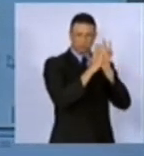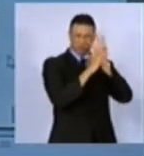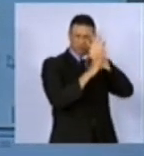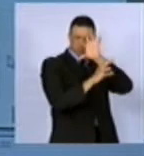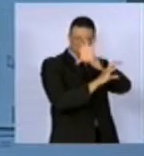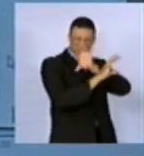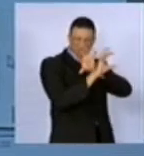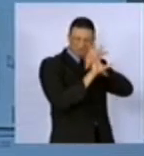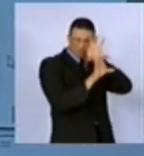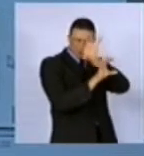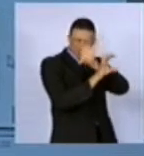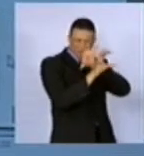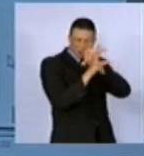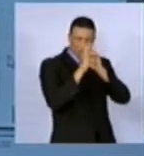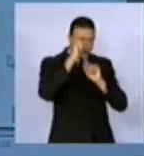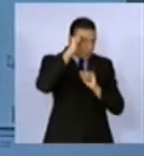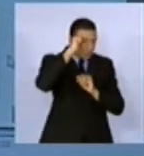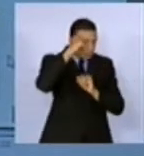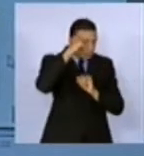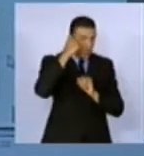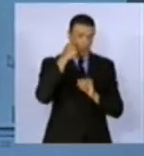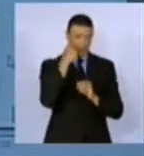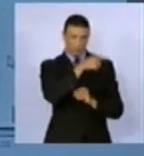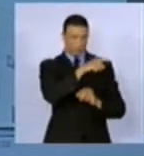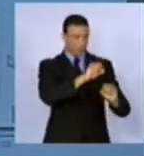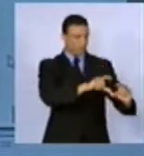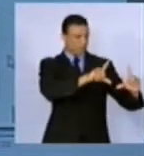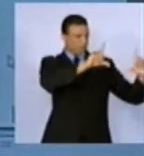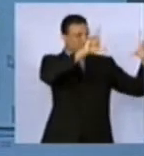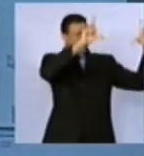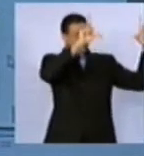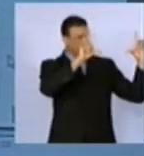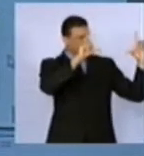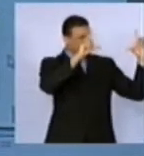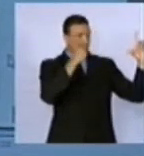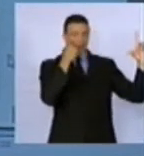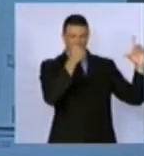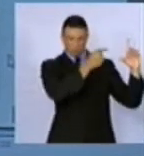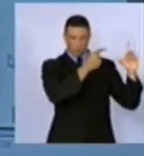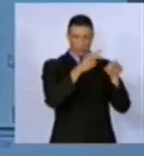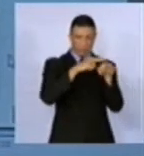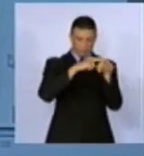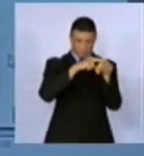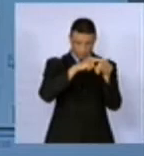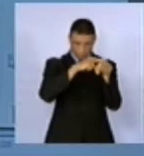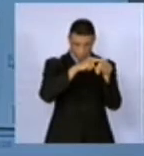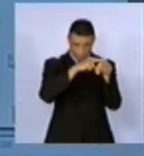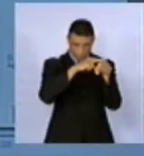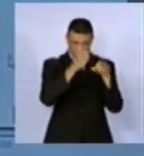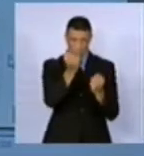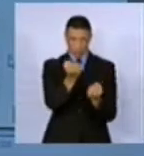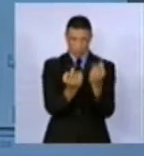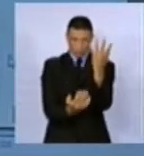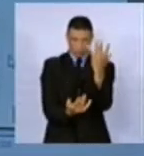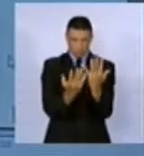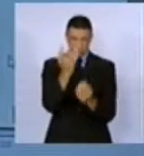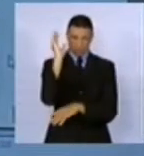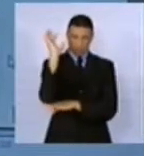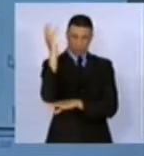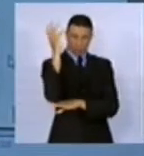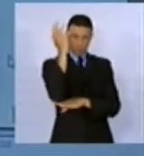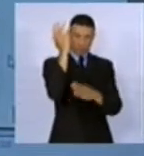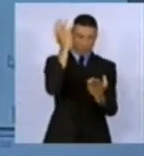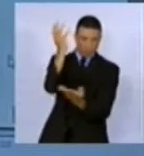escuro nas imagens então nessa imagem de satélite que a gente vê na parte de baixo é inferior em verde a gente vê as áreas de cana que ainda não foram colhidas